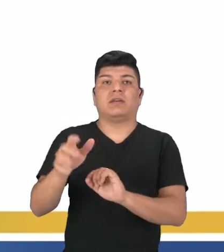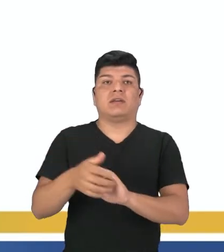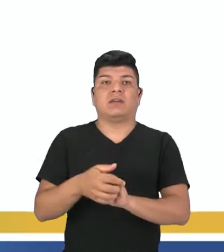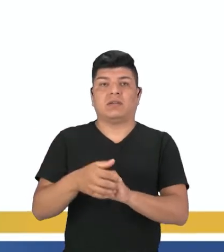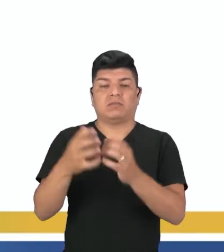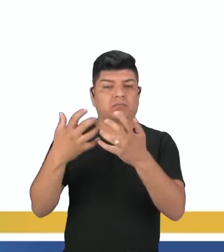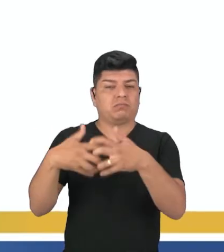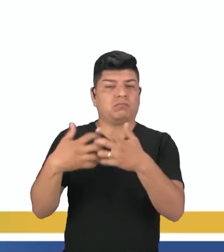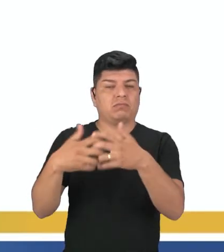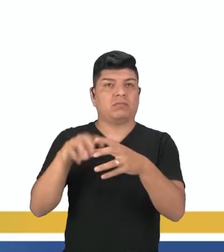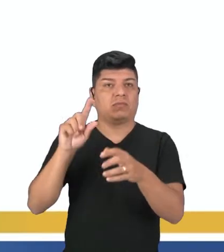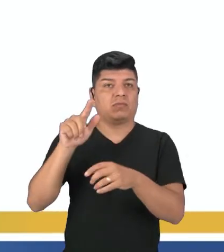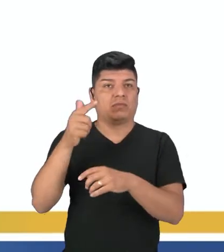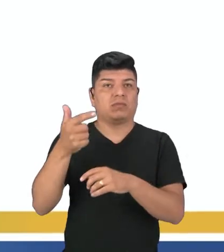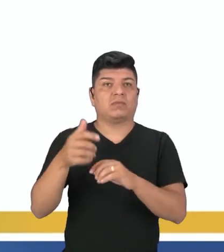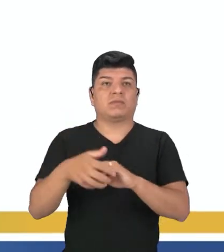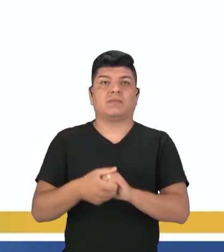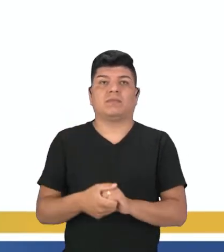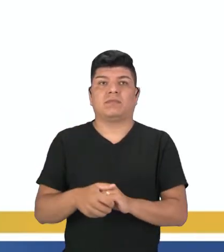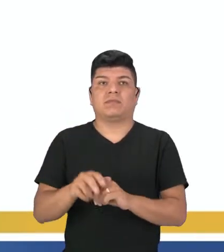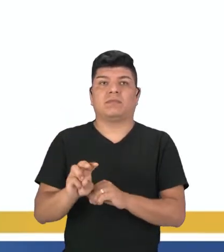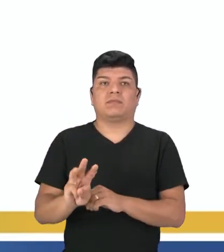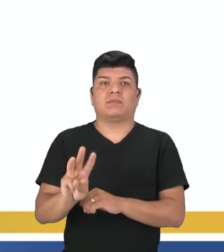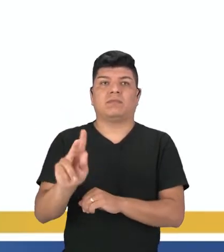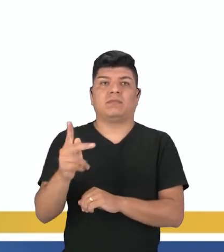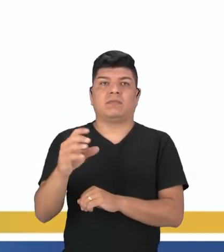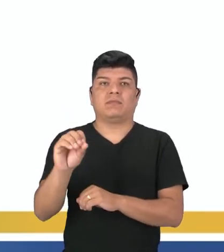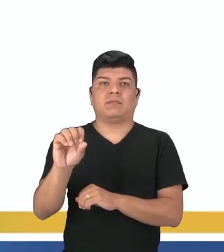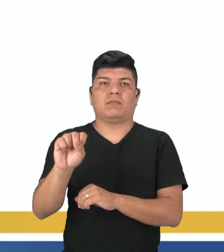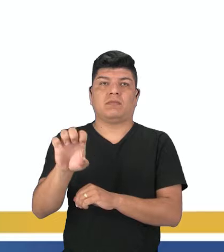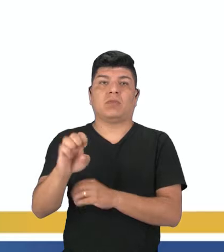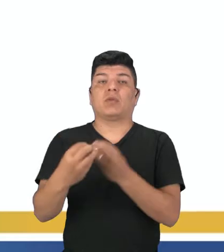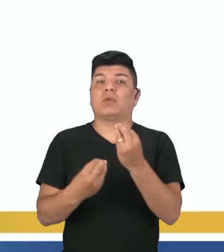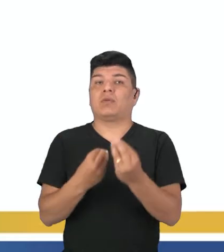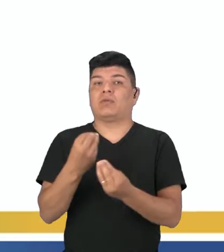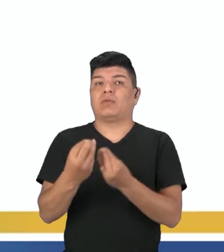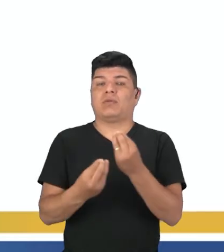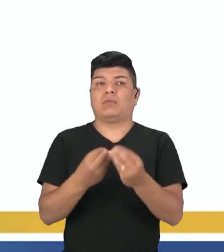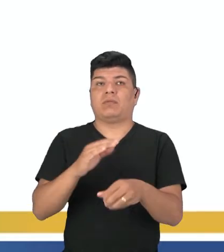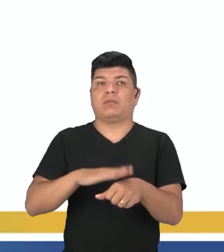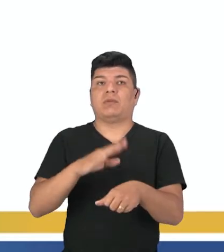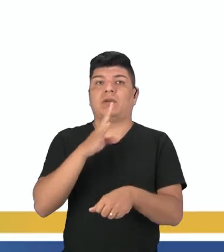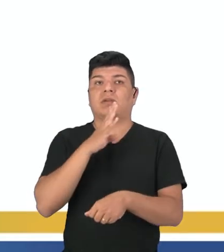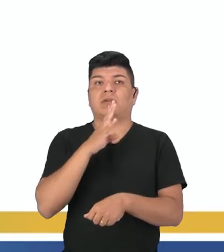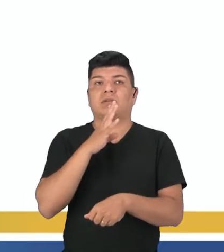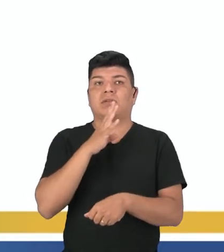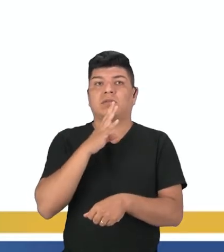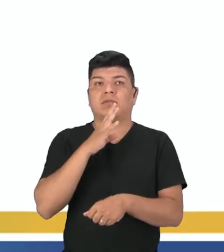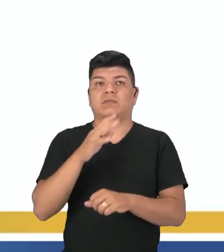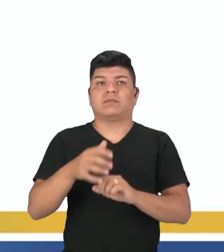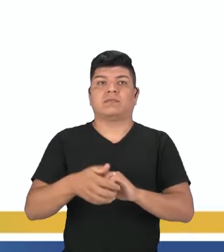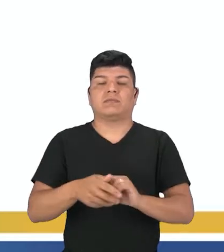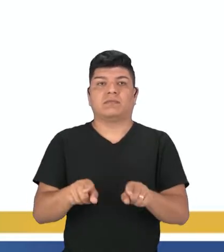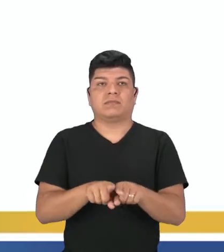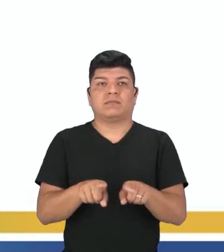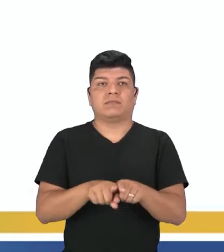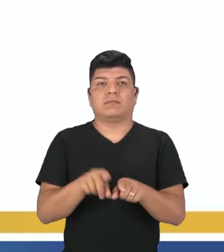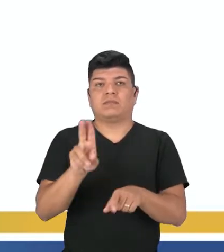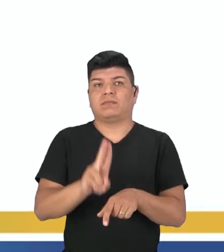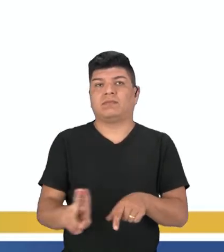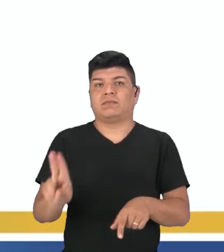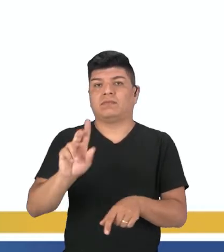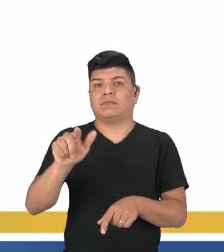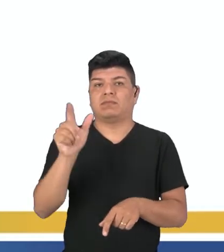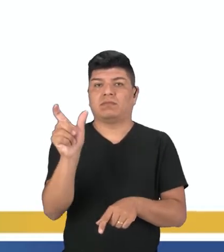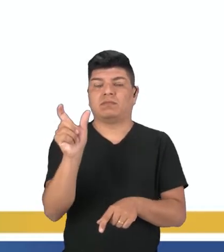Não confundam com o who, ok? How, como, ele é mais conhecido como um intensificador também. A gente usa ele com